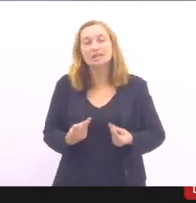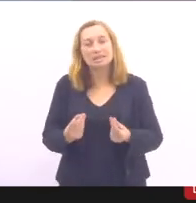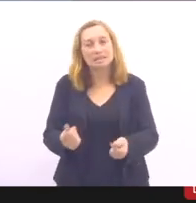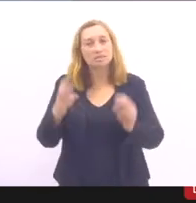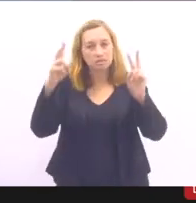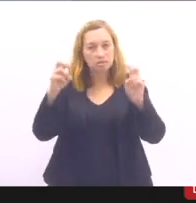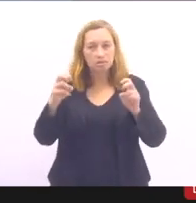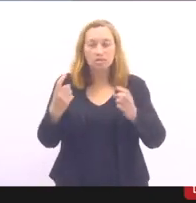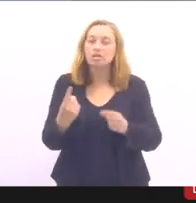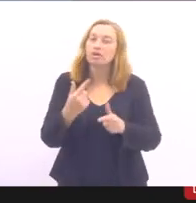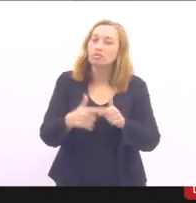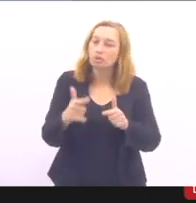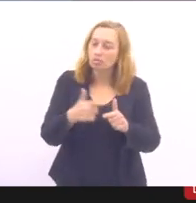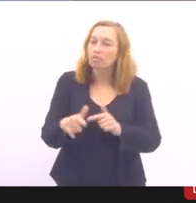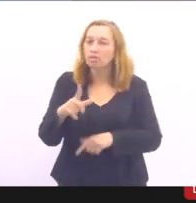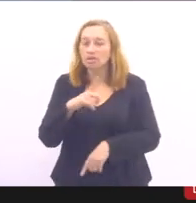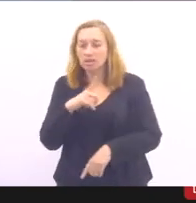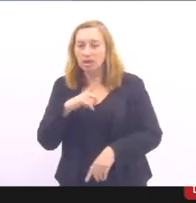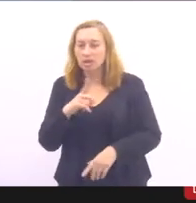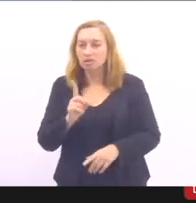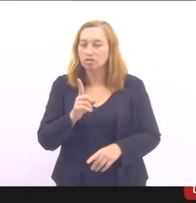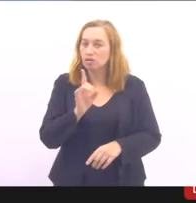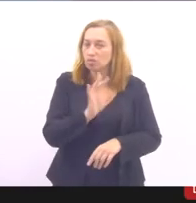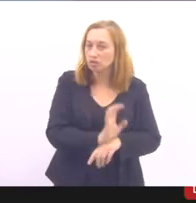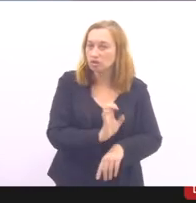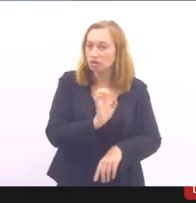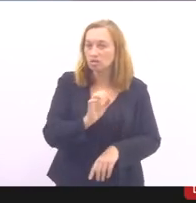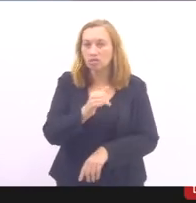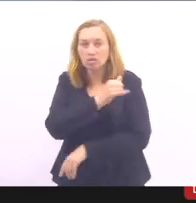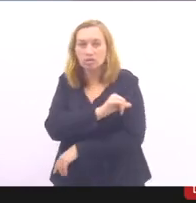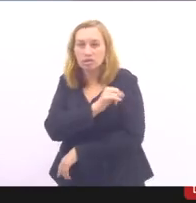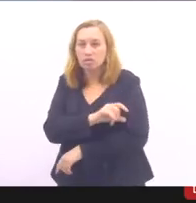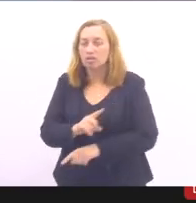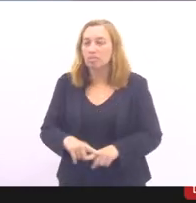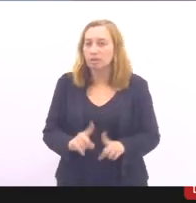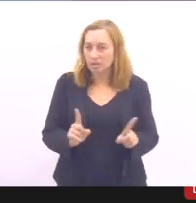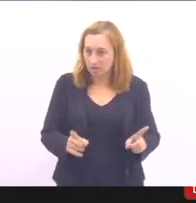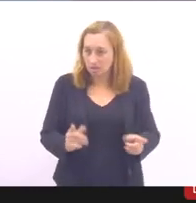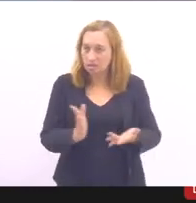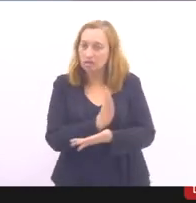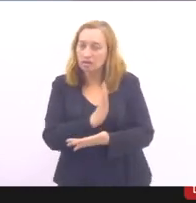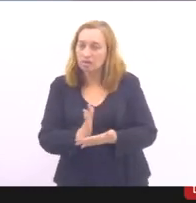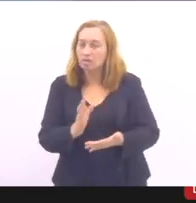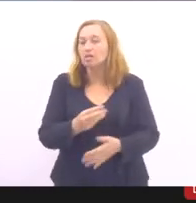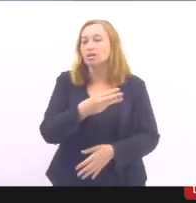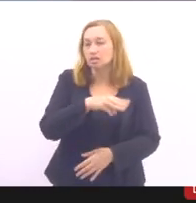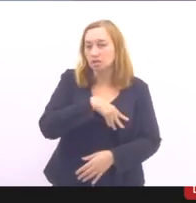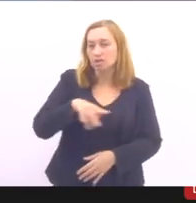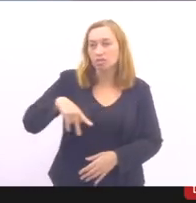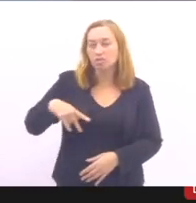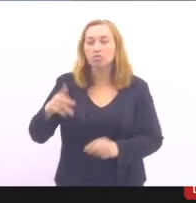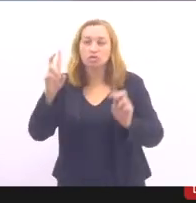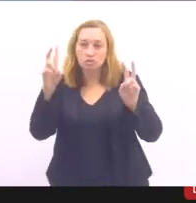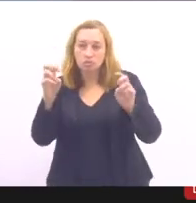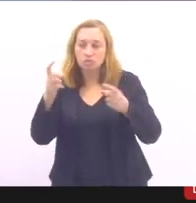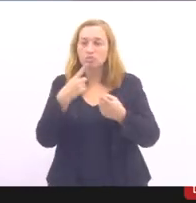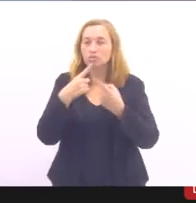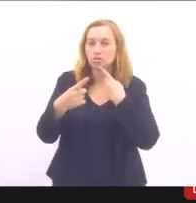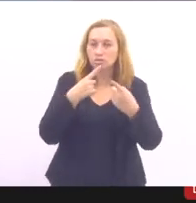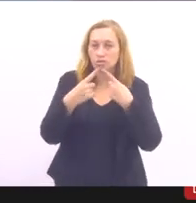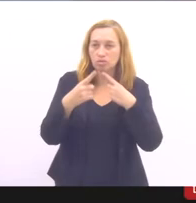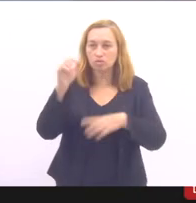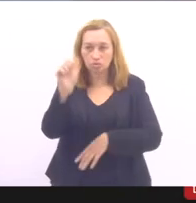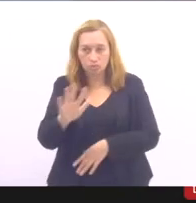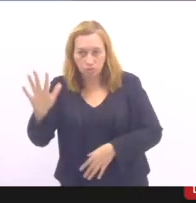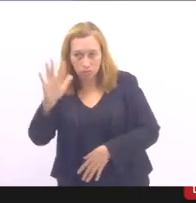vem enfrentando dificuldade a nível nacional, não só no Estado do Rio de Janeiro. O Ministério Público tem discutido esse tema